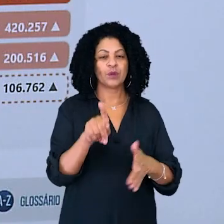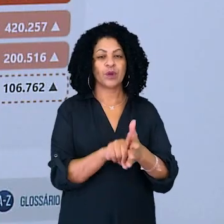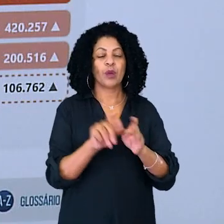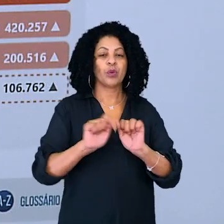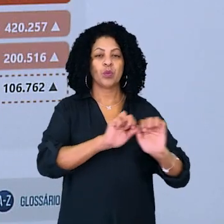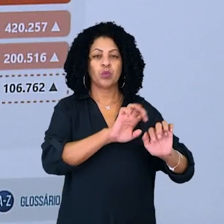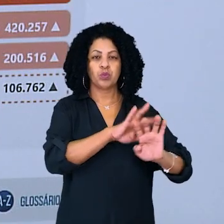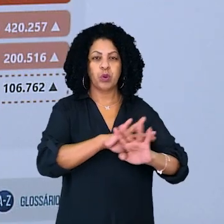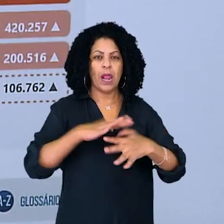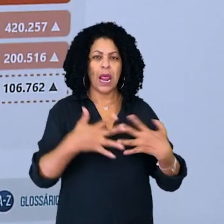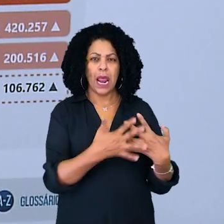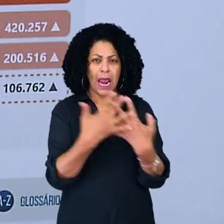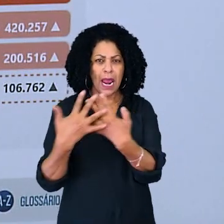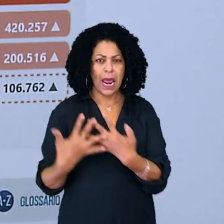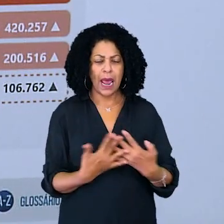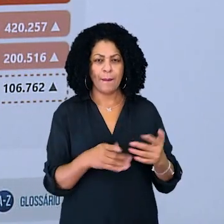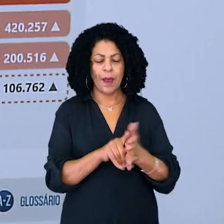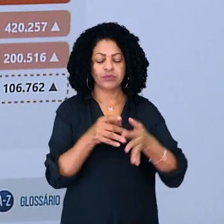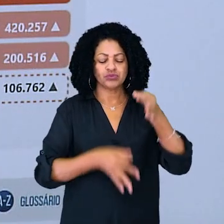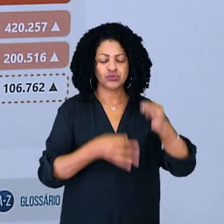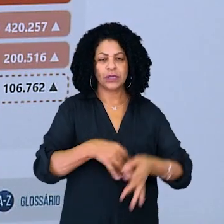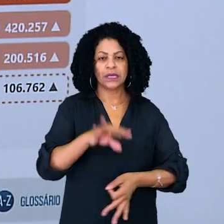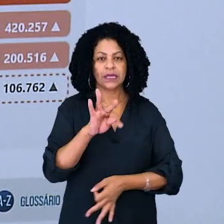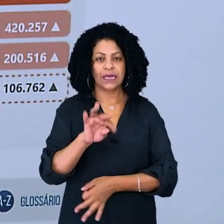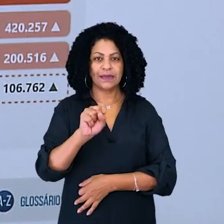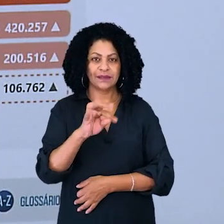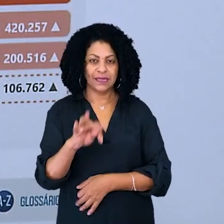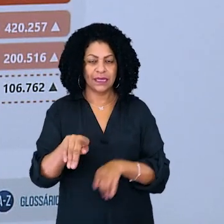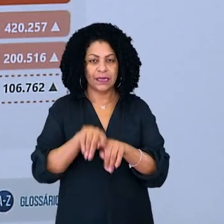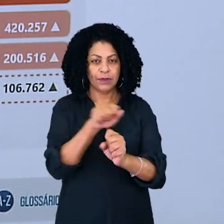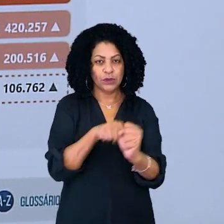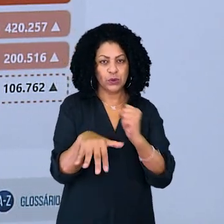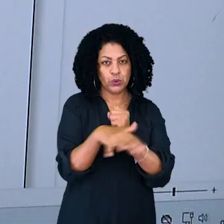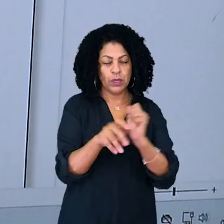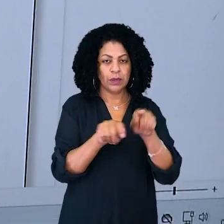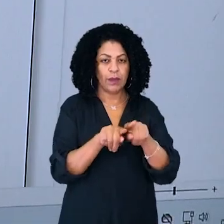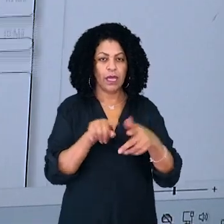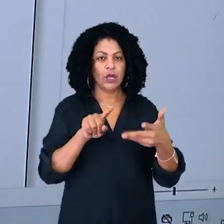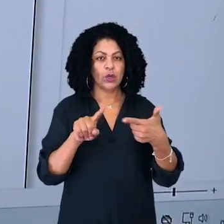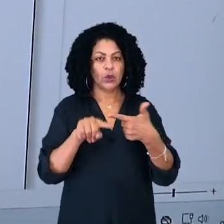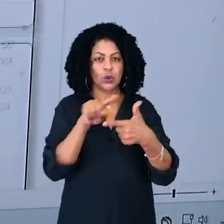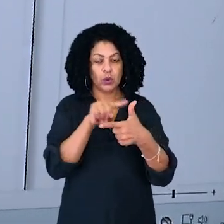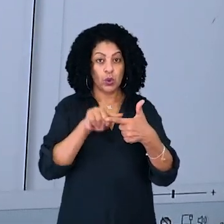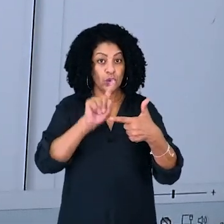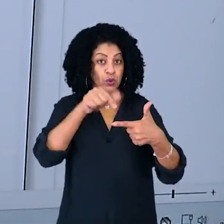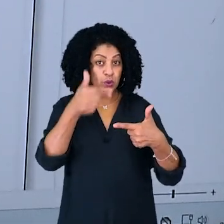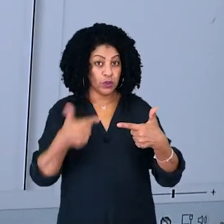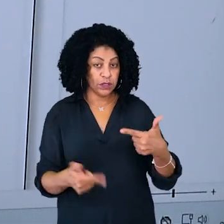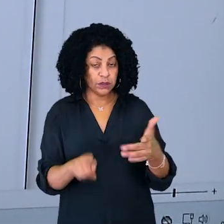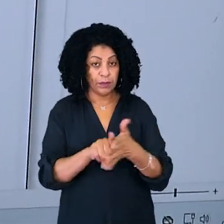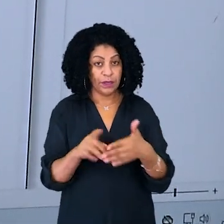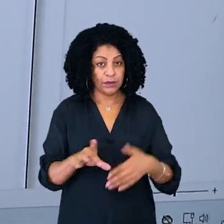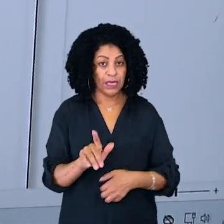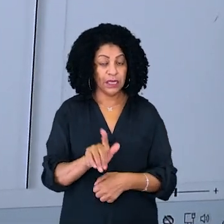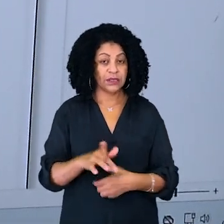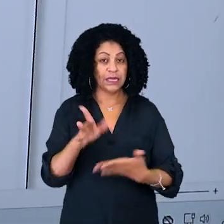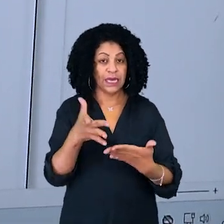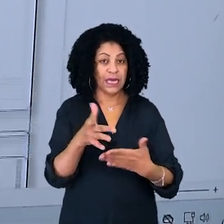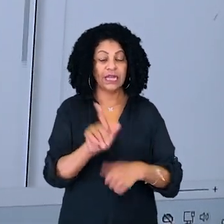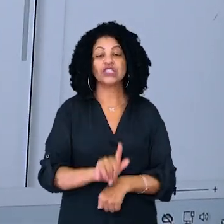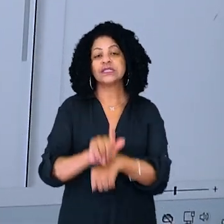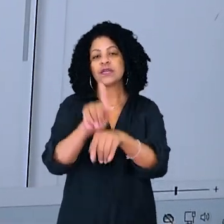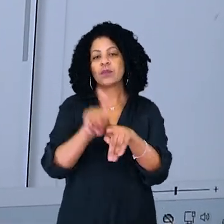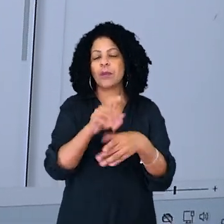à transparência judiciária do TST para a sociedade. E os outros 2 focados na gestão interna